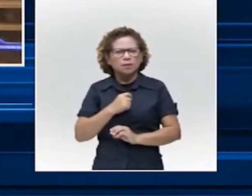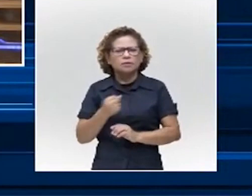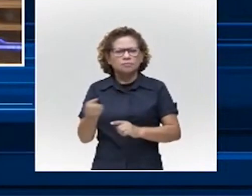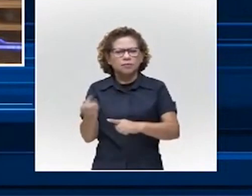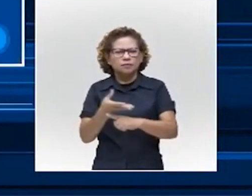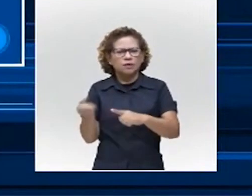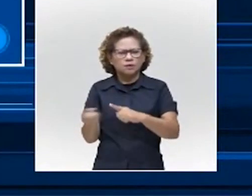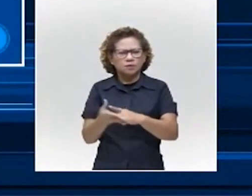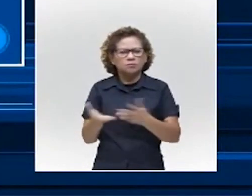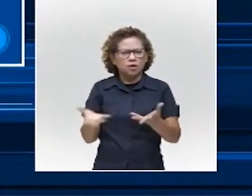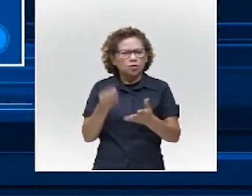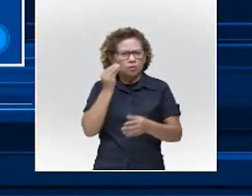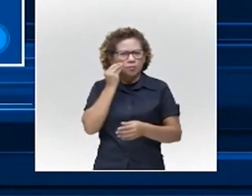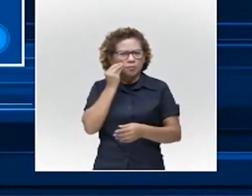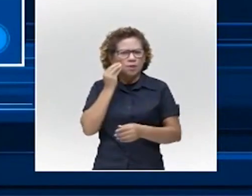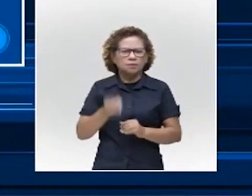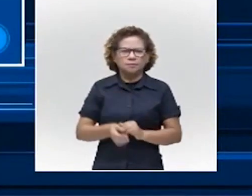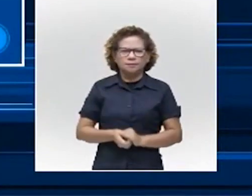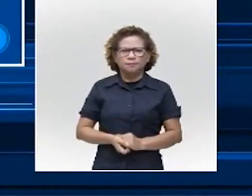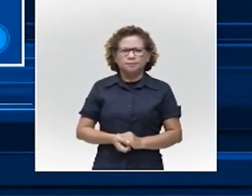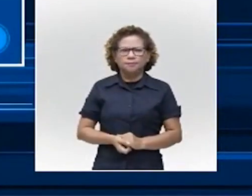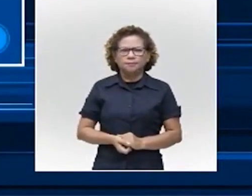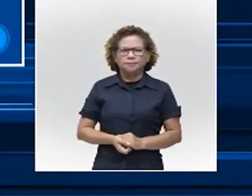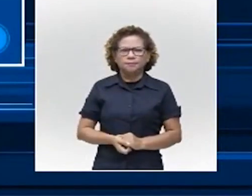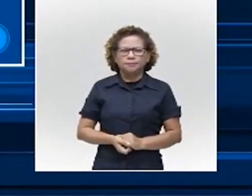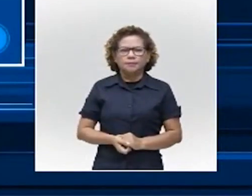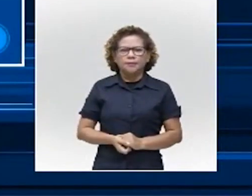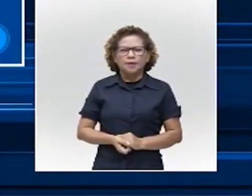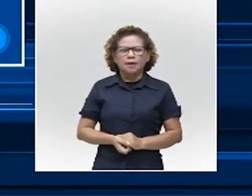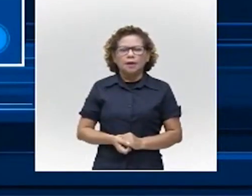vamos acompanhar aqui. Trouxemos para vocês